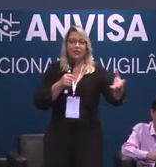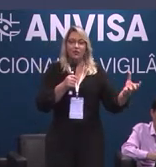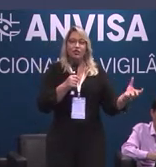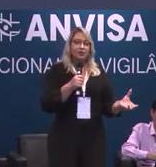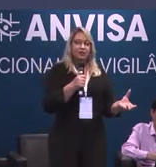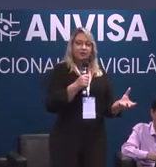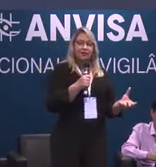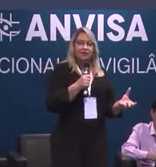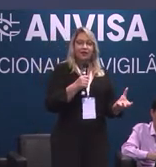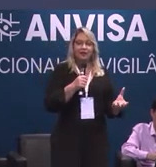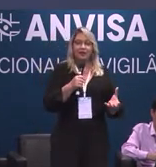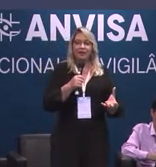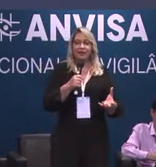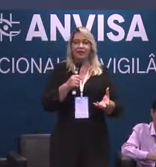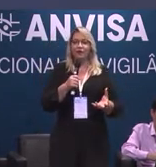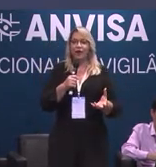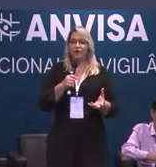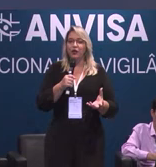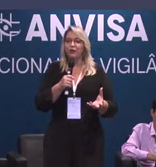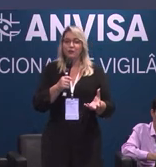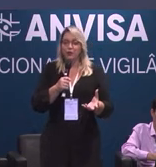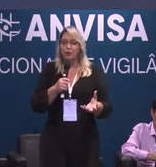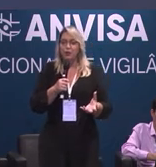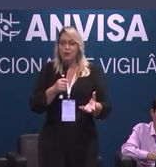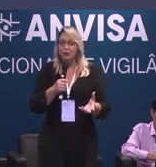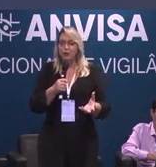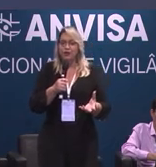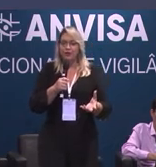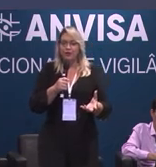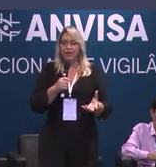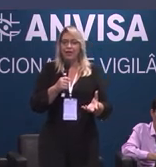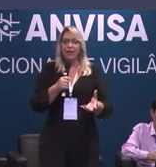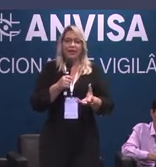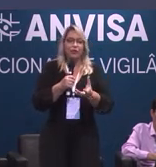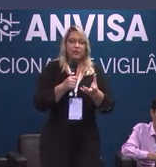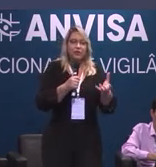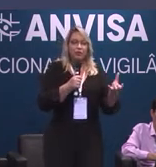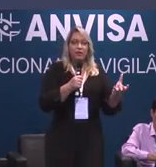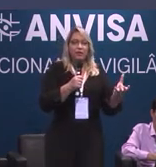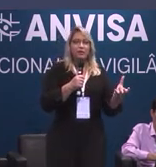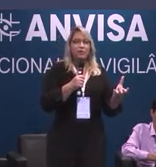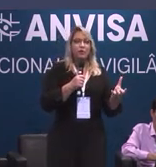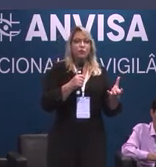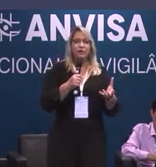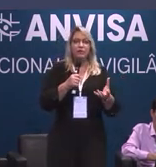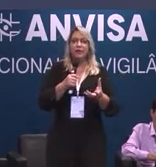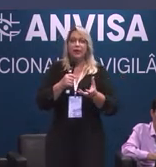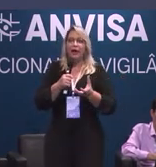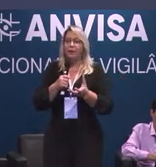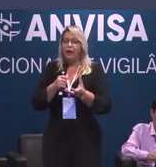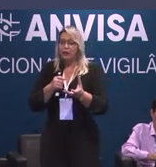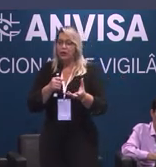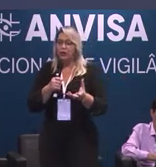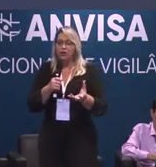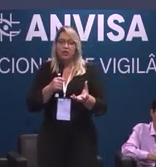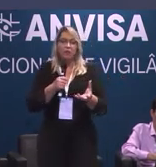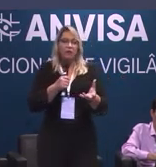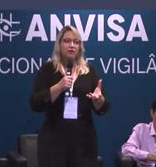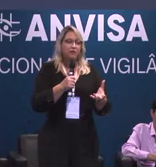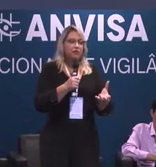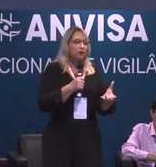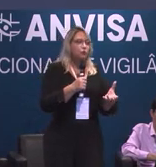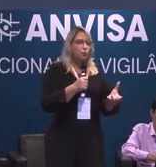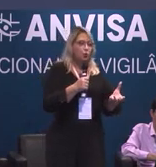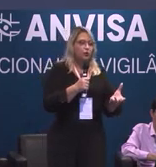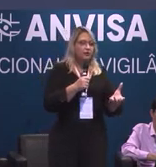gente tinha feito nenhum tipo de consideração, né? Todas as minutas, a maioria, eu acho que, se